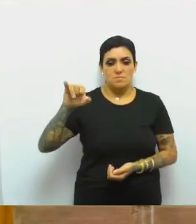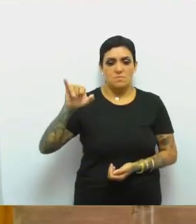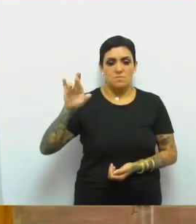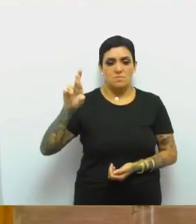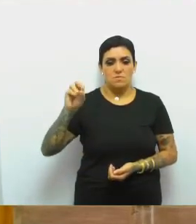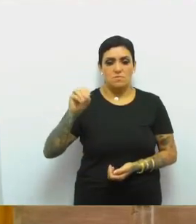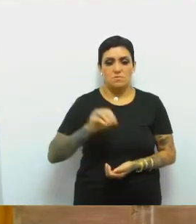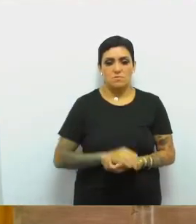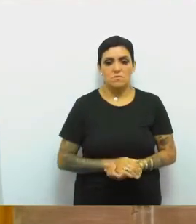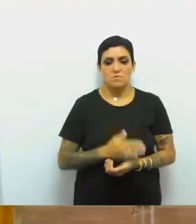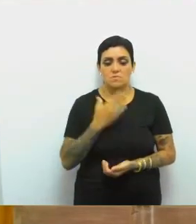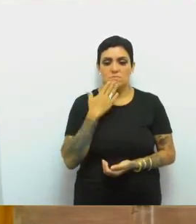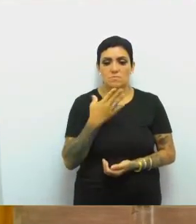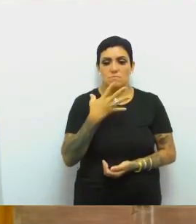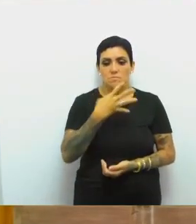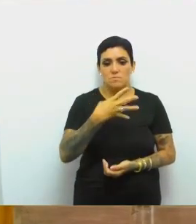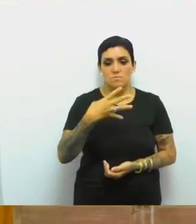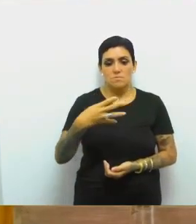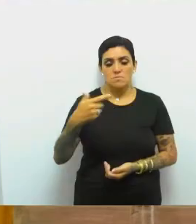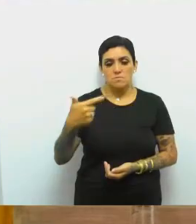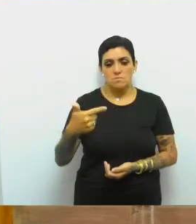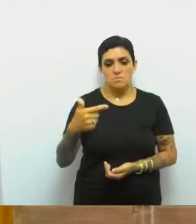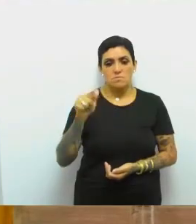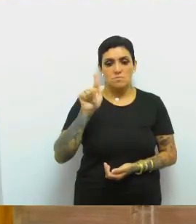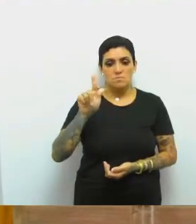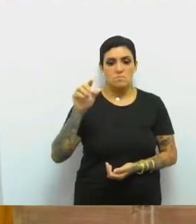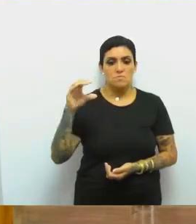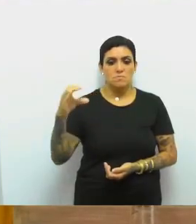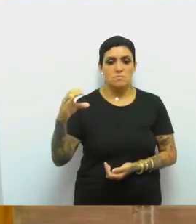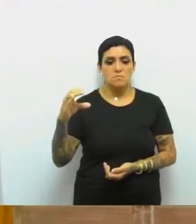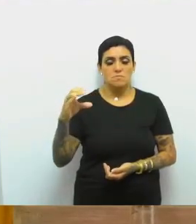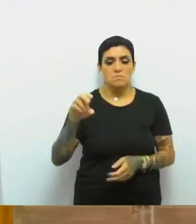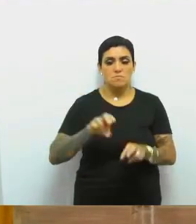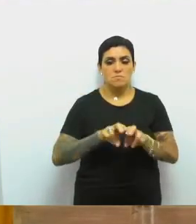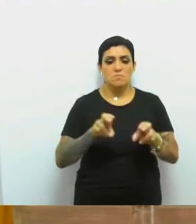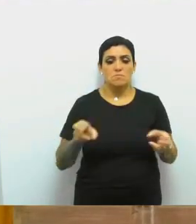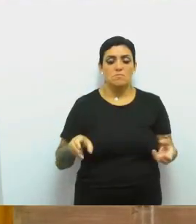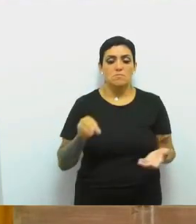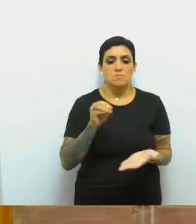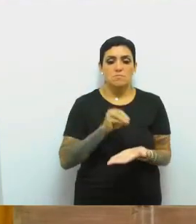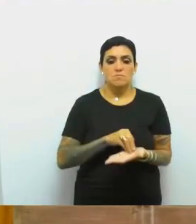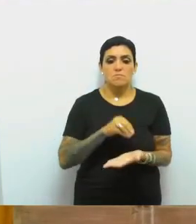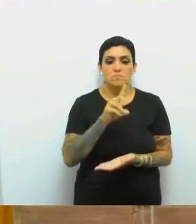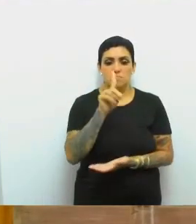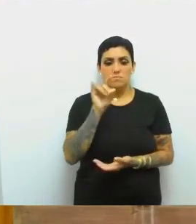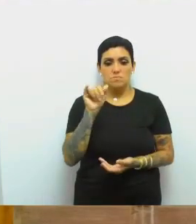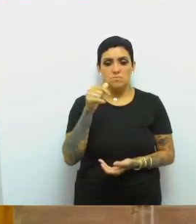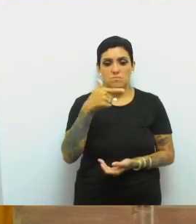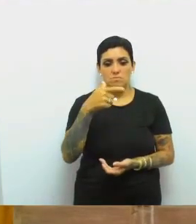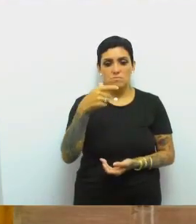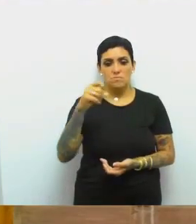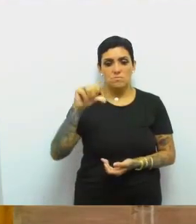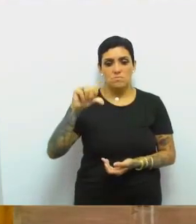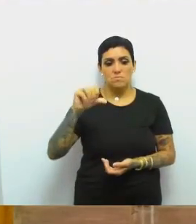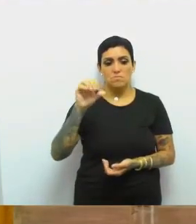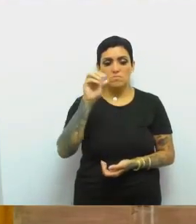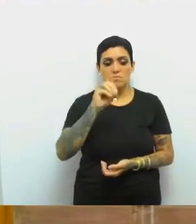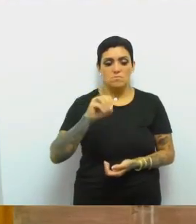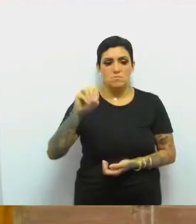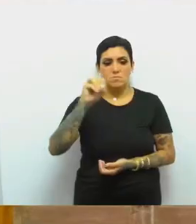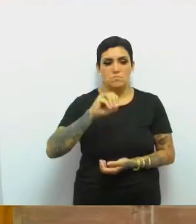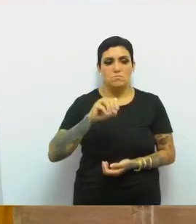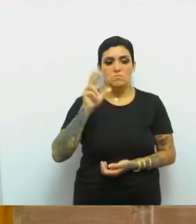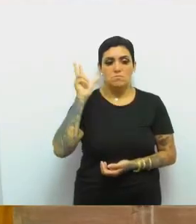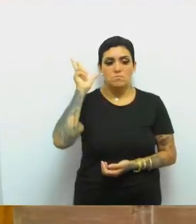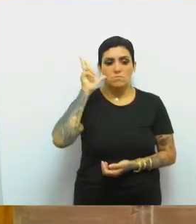2024. Requerimento 442 da vereadora Gabriela Carneiro, solicitando à mesa diretora ser excusado sua ausência na sessão ordinária 29 de outubro de 2024. Requerimento 443 da vereadora